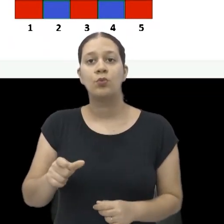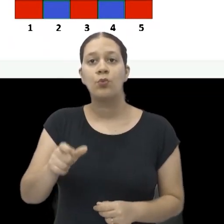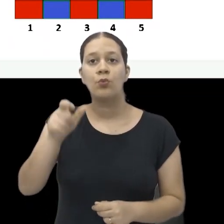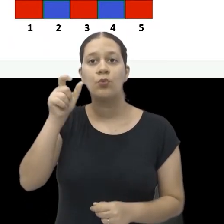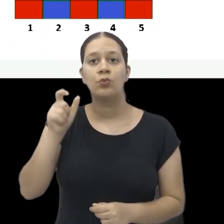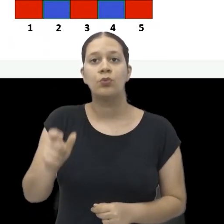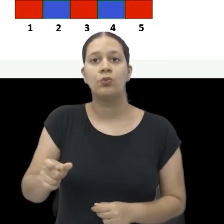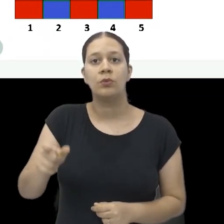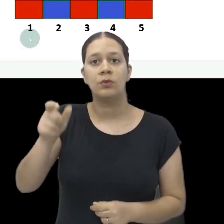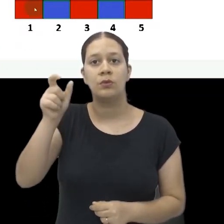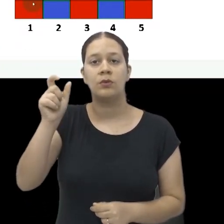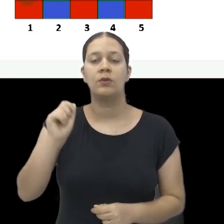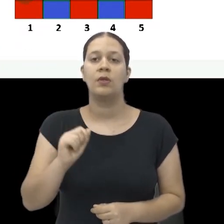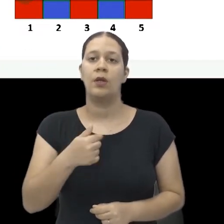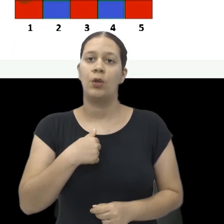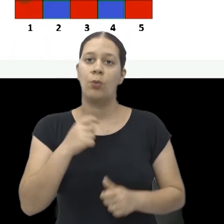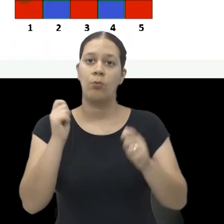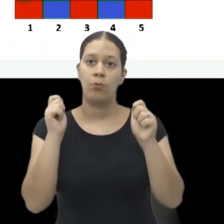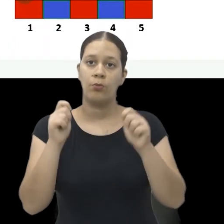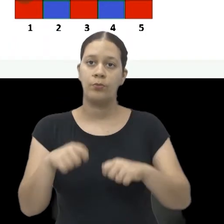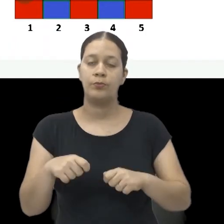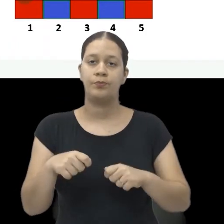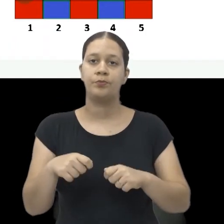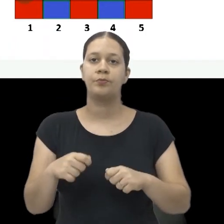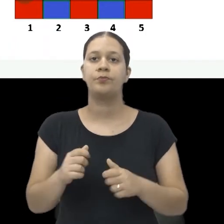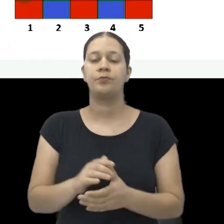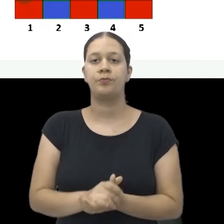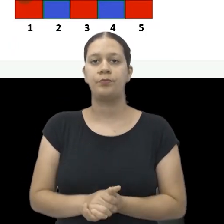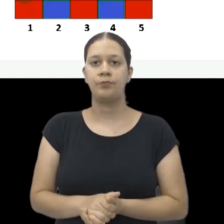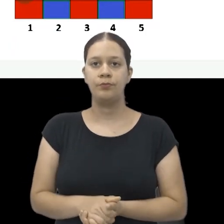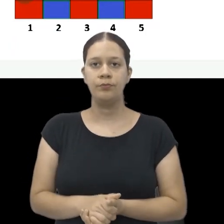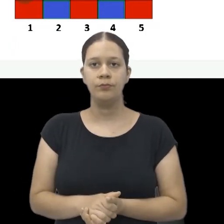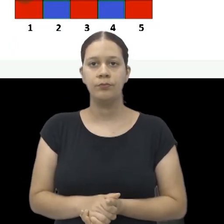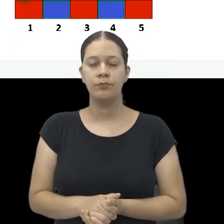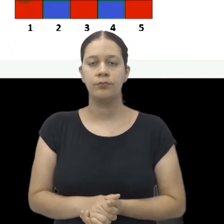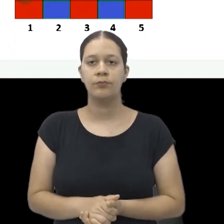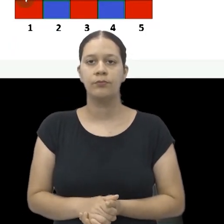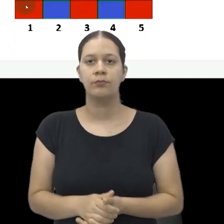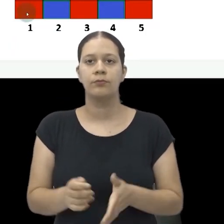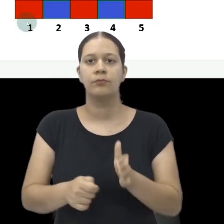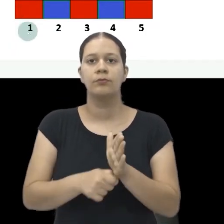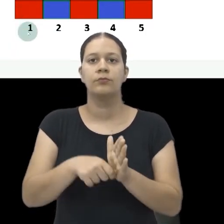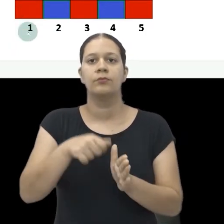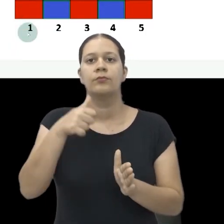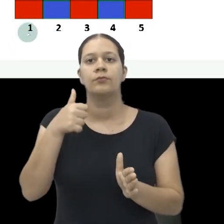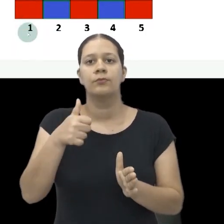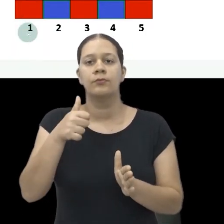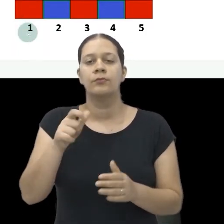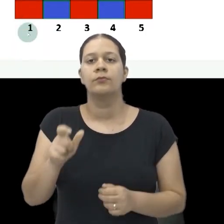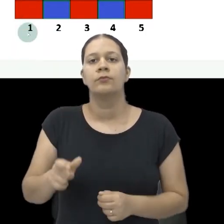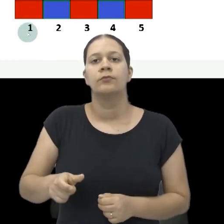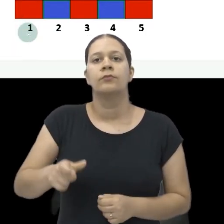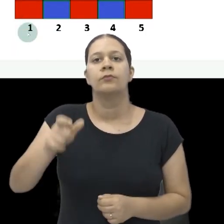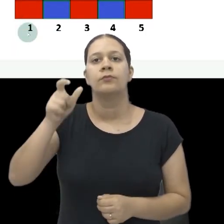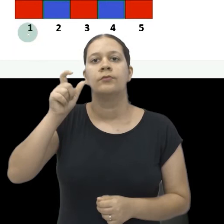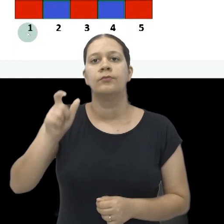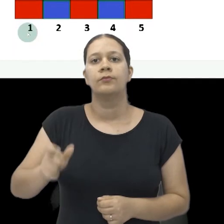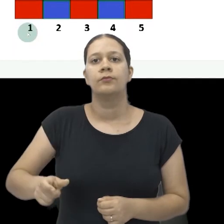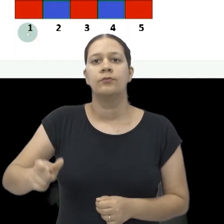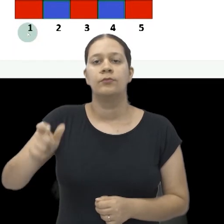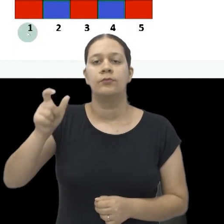são as colunas. Então, ó, eu posso destacar aqui duas regularidades. A primeira é que nas